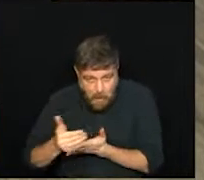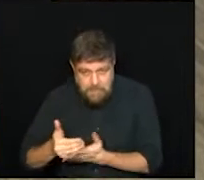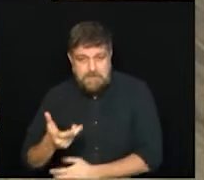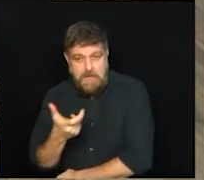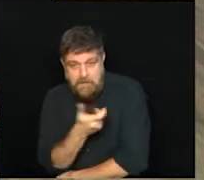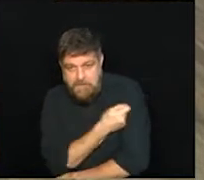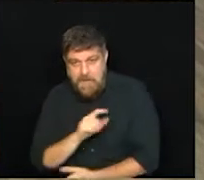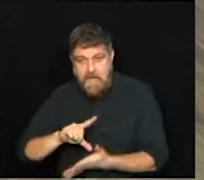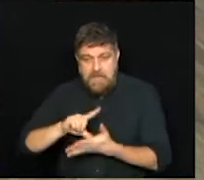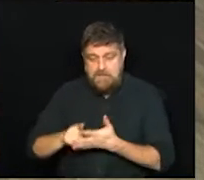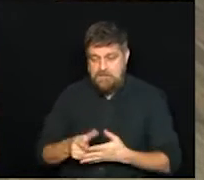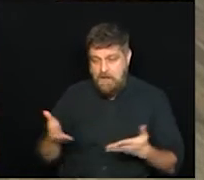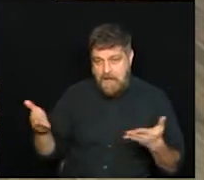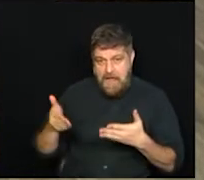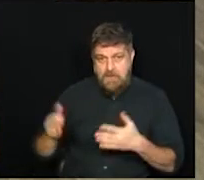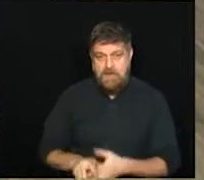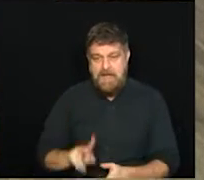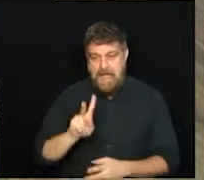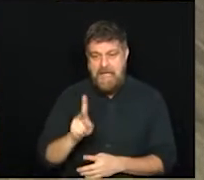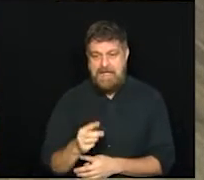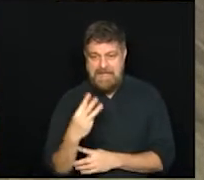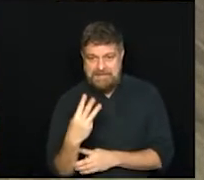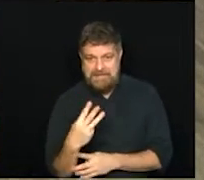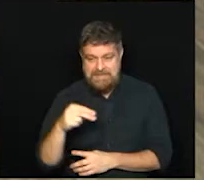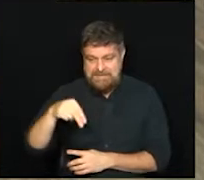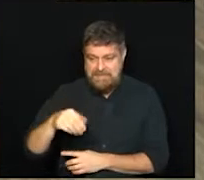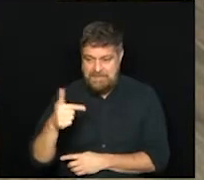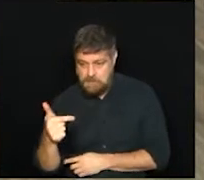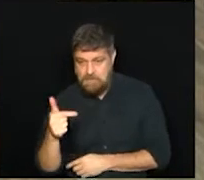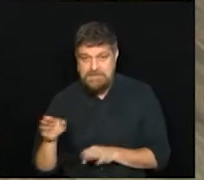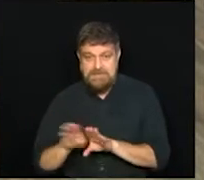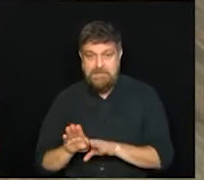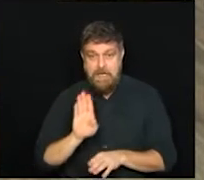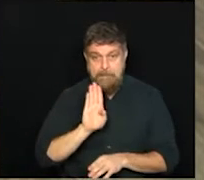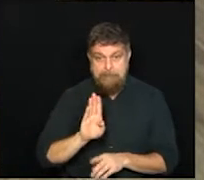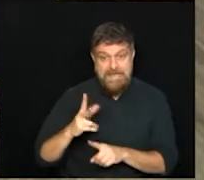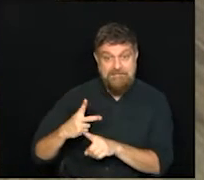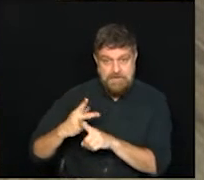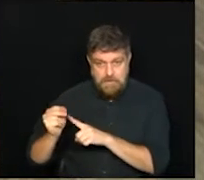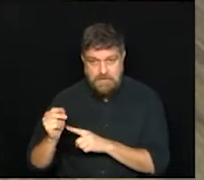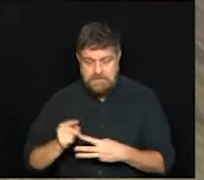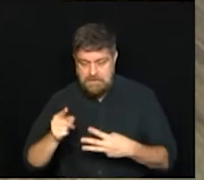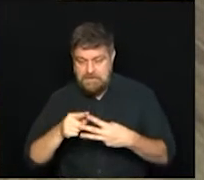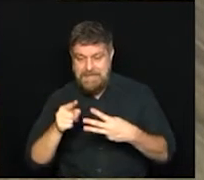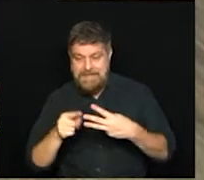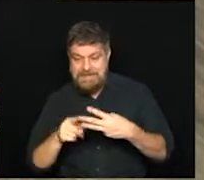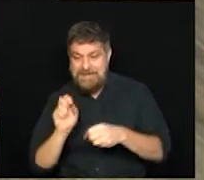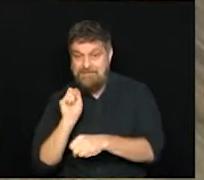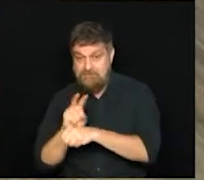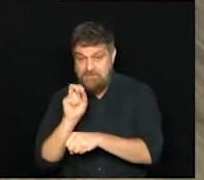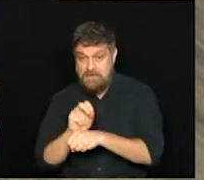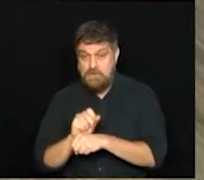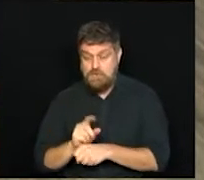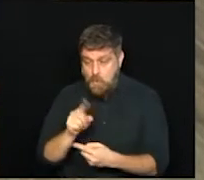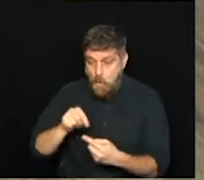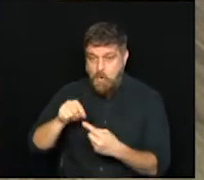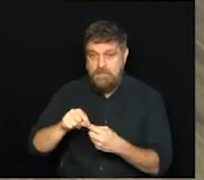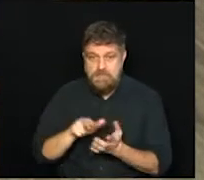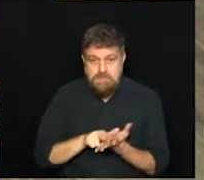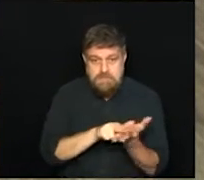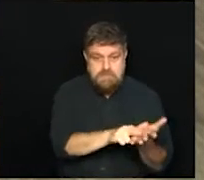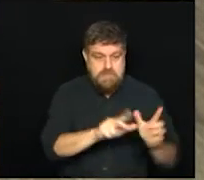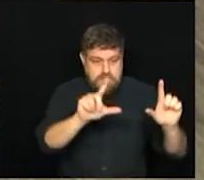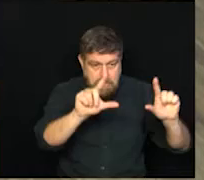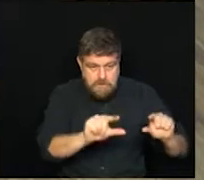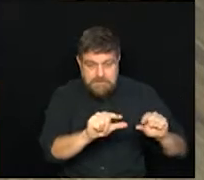vacina, depois agora o H3N2 e a B Vitória. Os objetivos são diminuir os sintomas graves, internação e